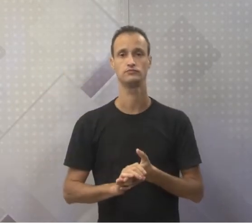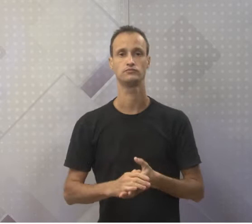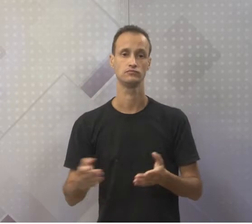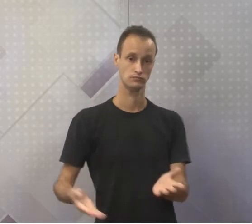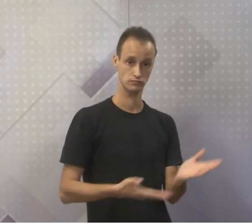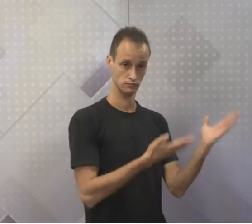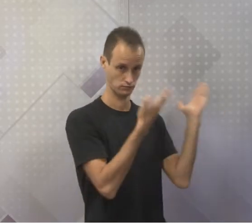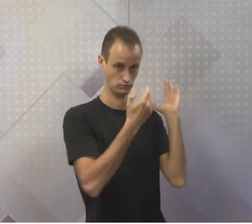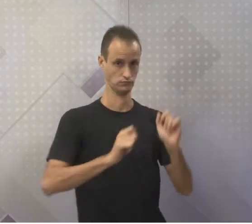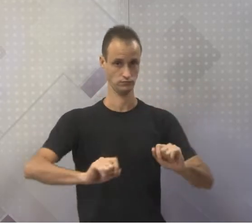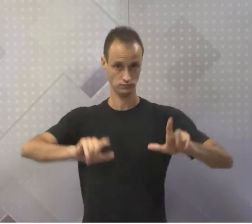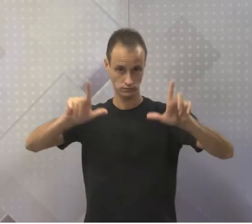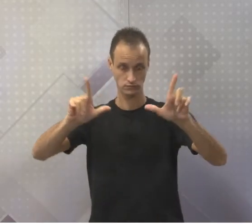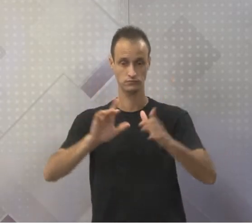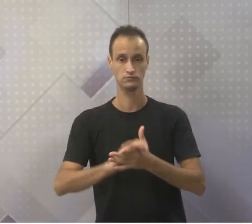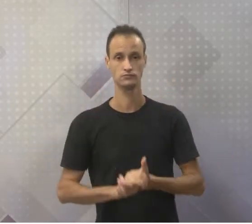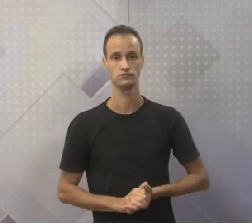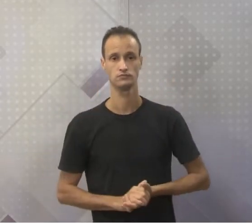ó, né?